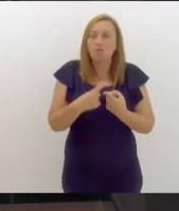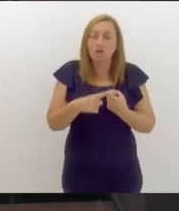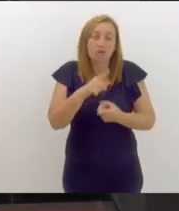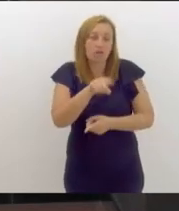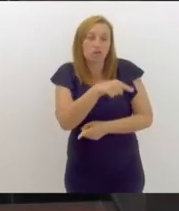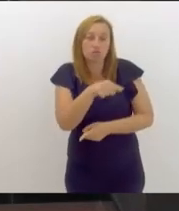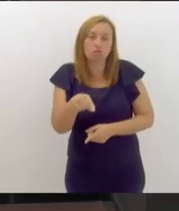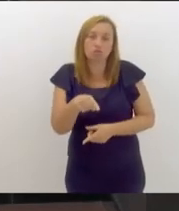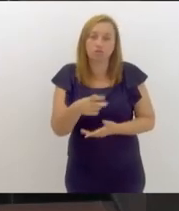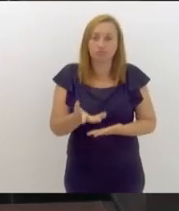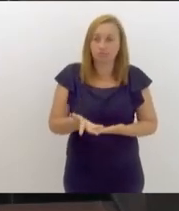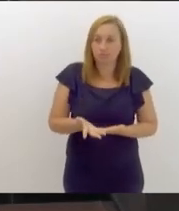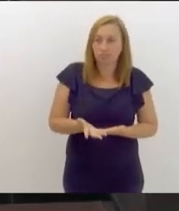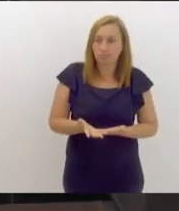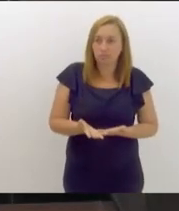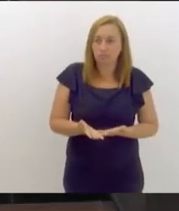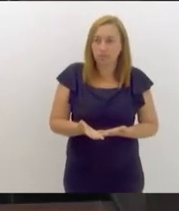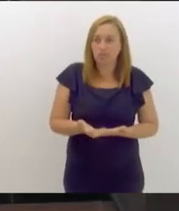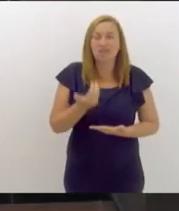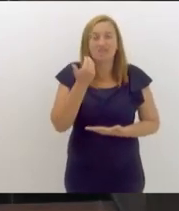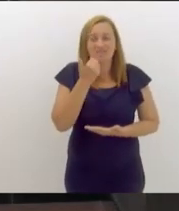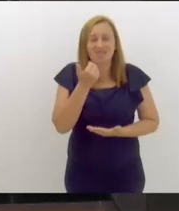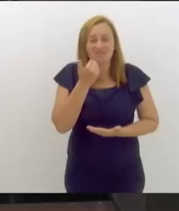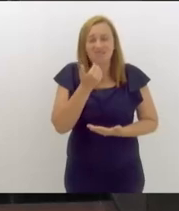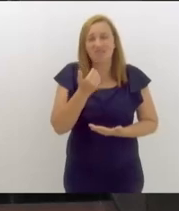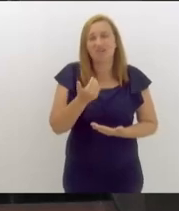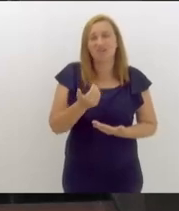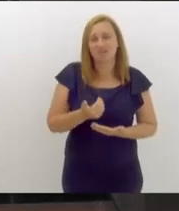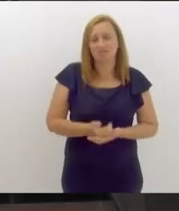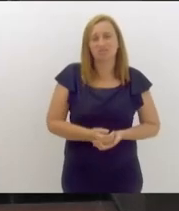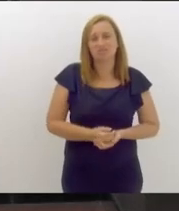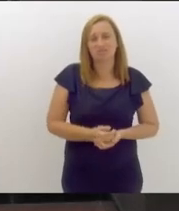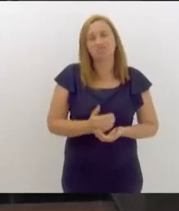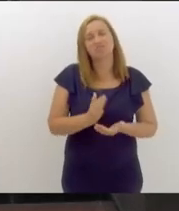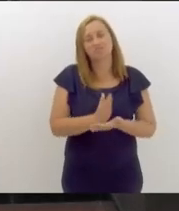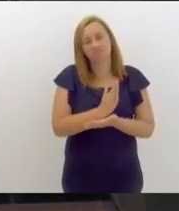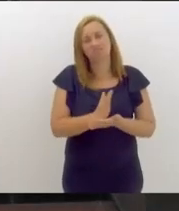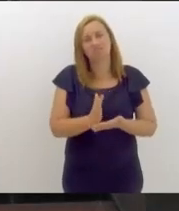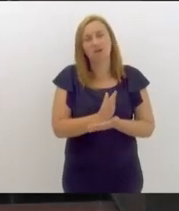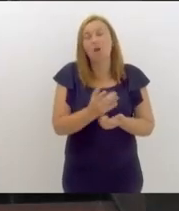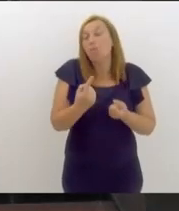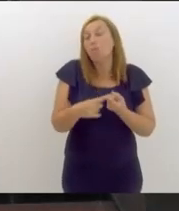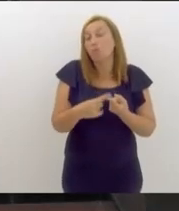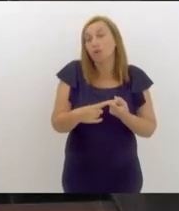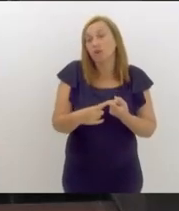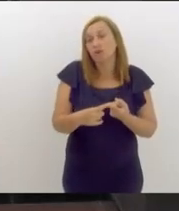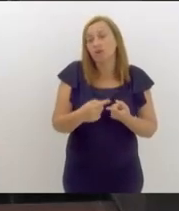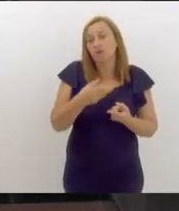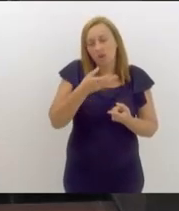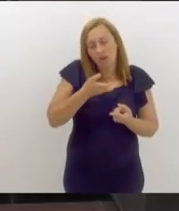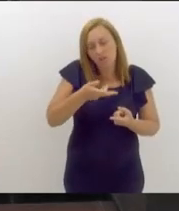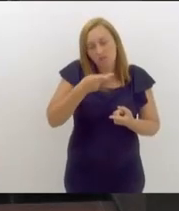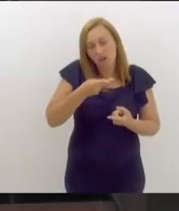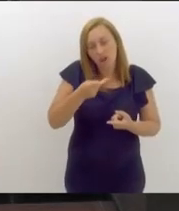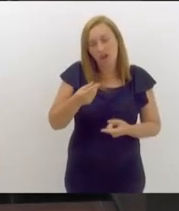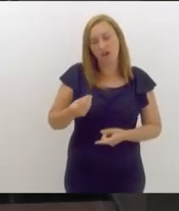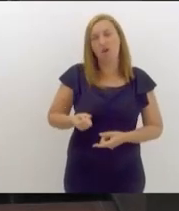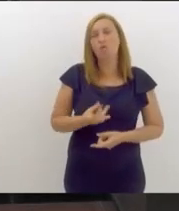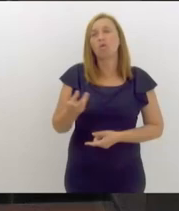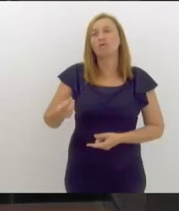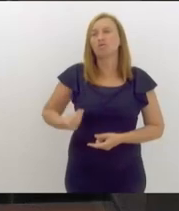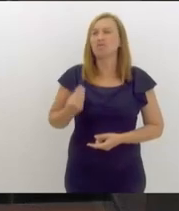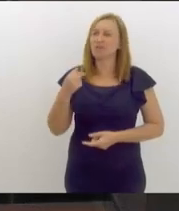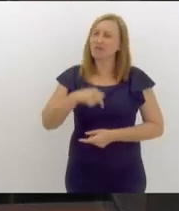excluído covardemente muita das vezes mas eu quero dizer que enquanto estiver aqui eu